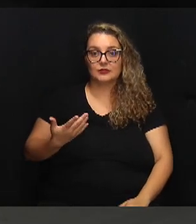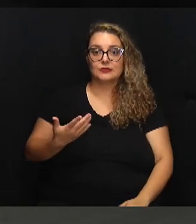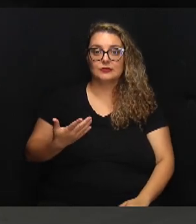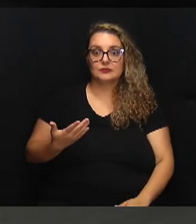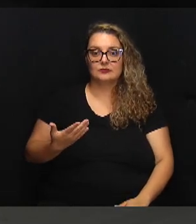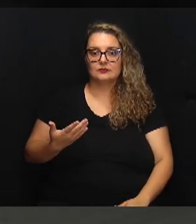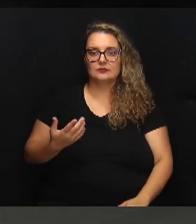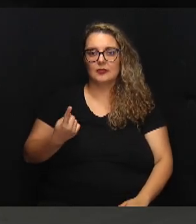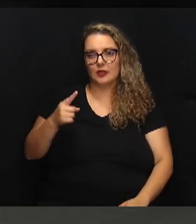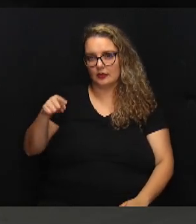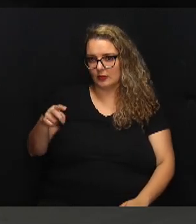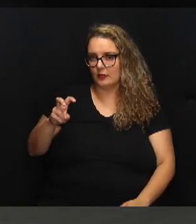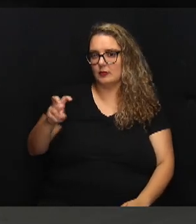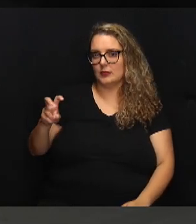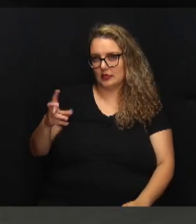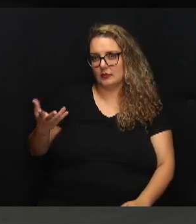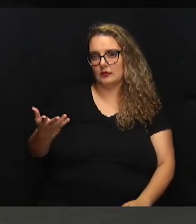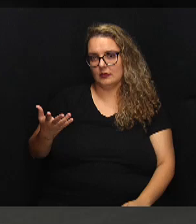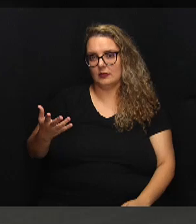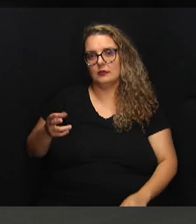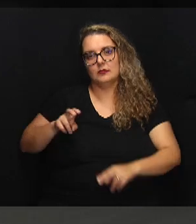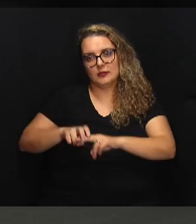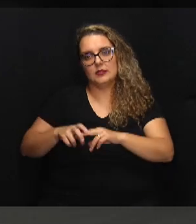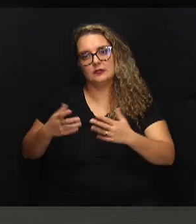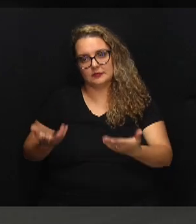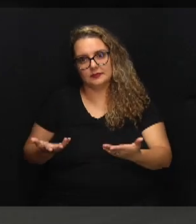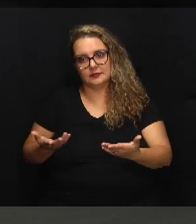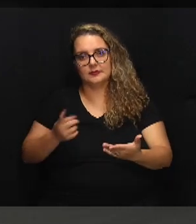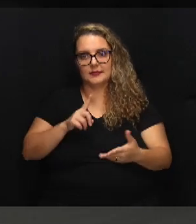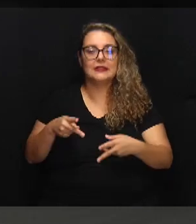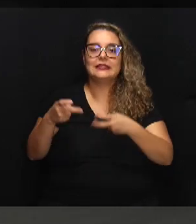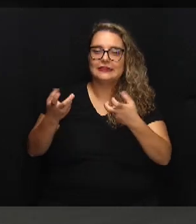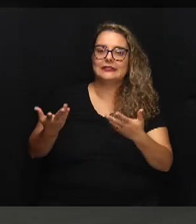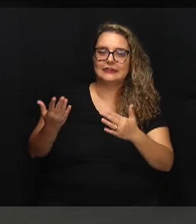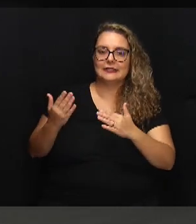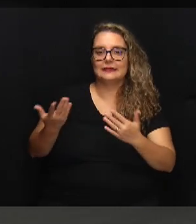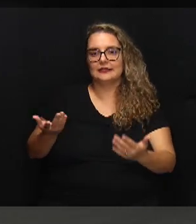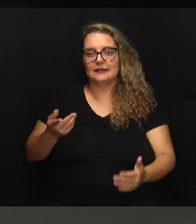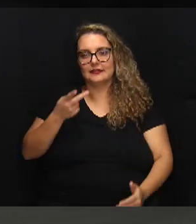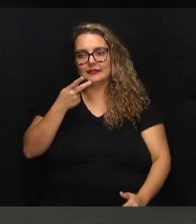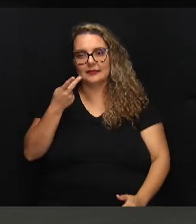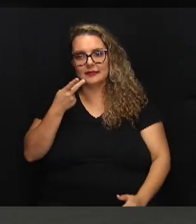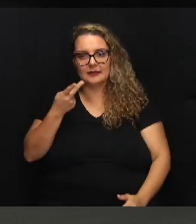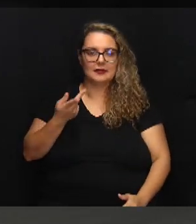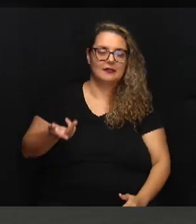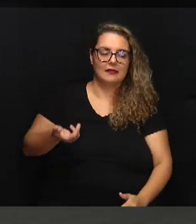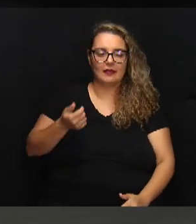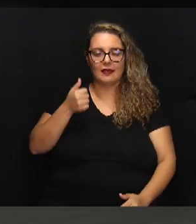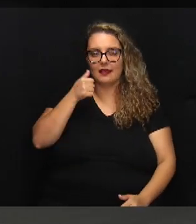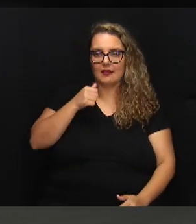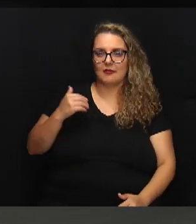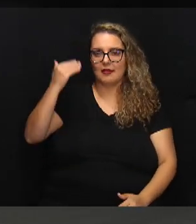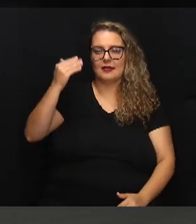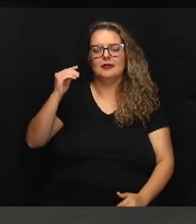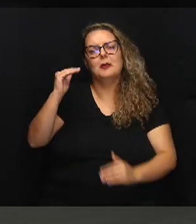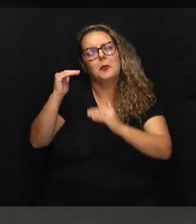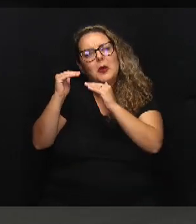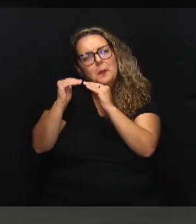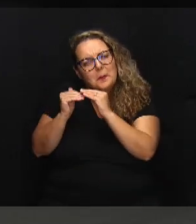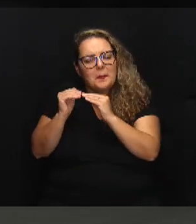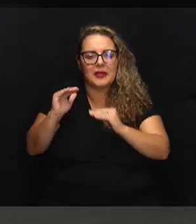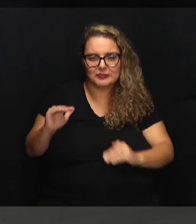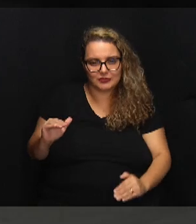eu tenho 1,55 m, mas eu tô sentada, então não dá para perceber, né? Tem gente que fala, mulherão, mas não, eu tenho um pouquinho acima de